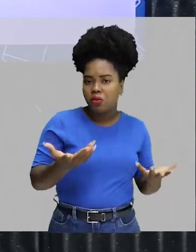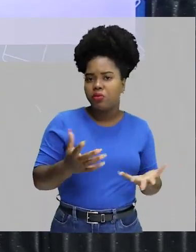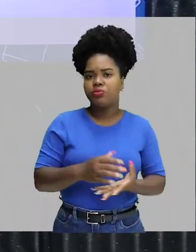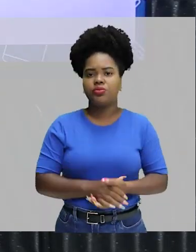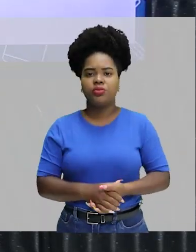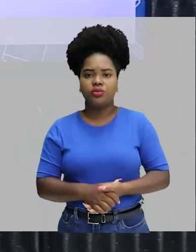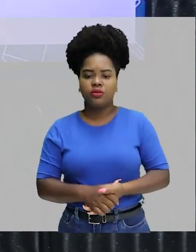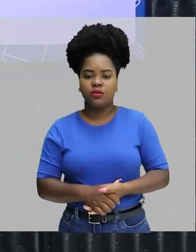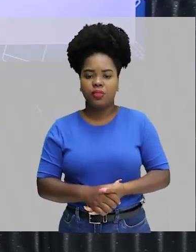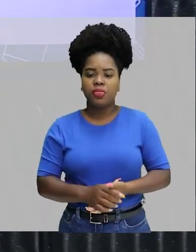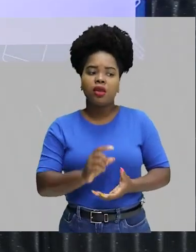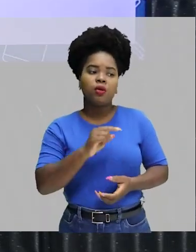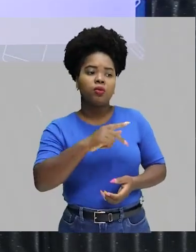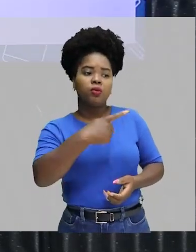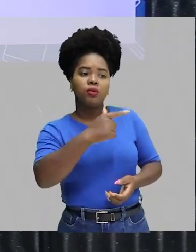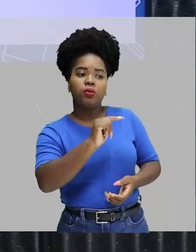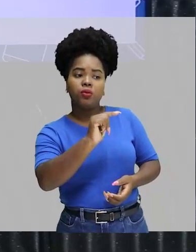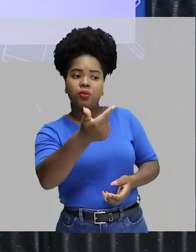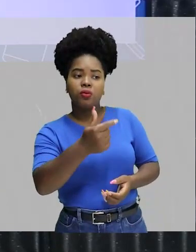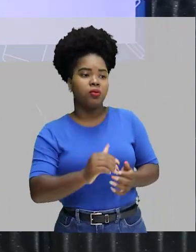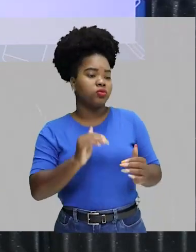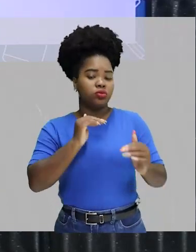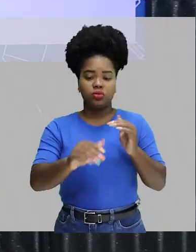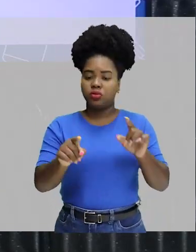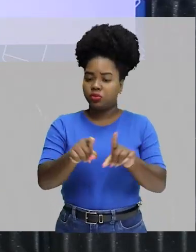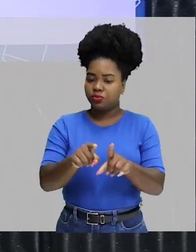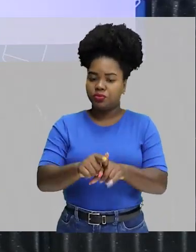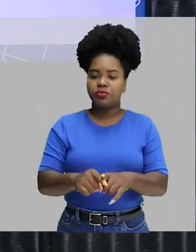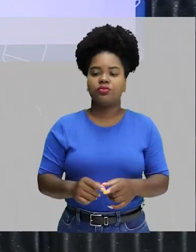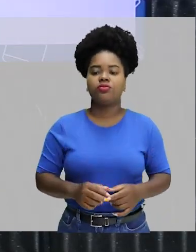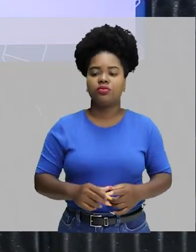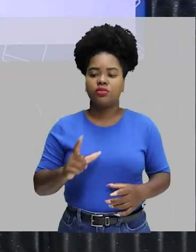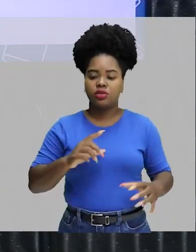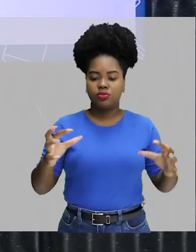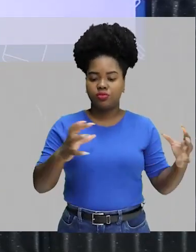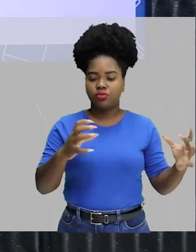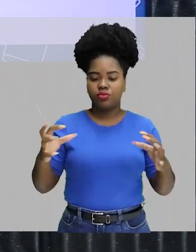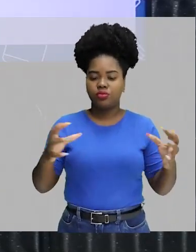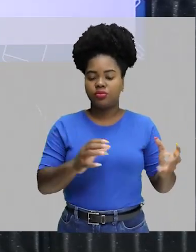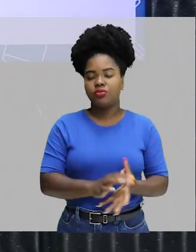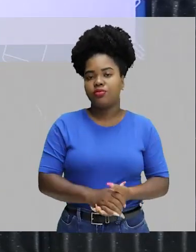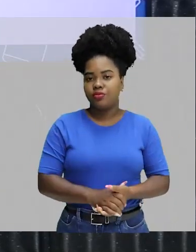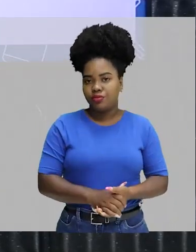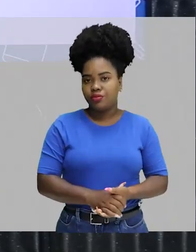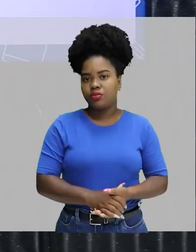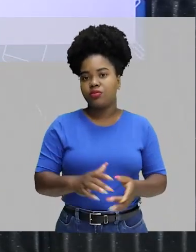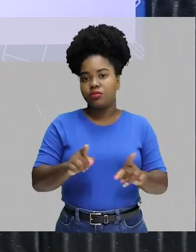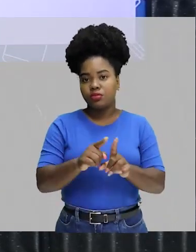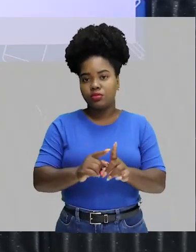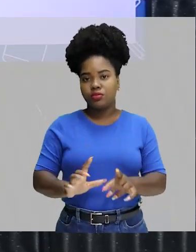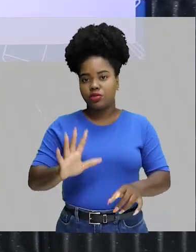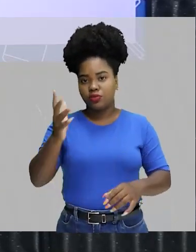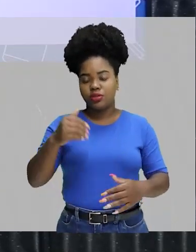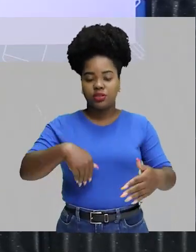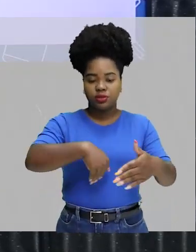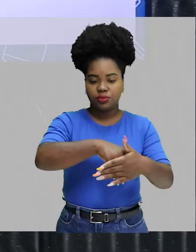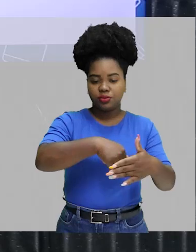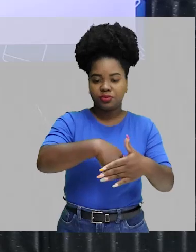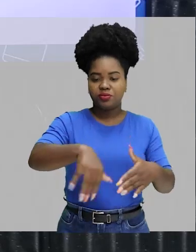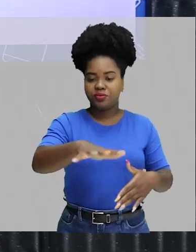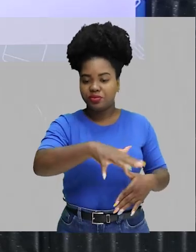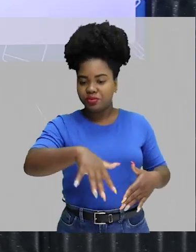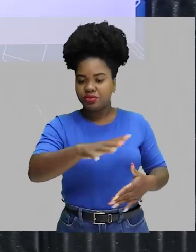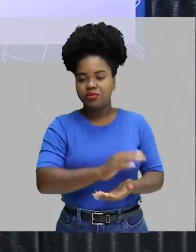Aí o cara não concorda, acabam brigando. Acontece muito na escola. Acontece em partidas de futebol. É